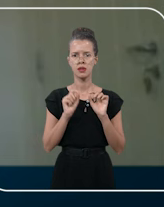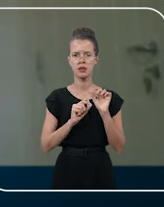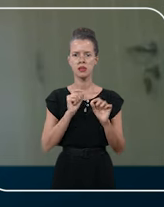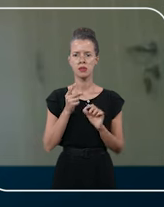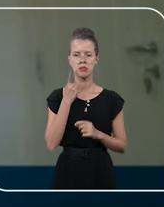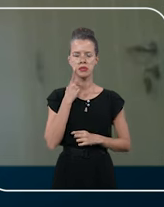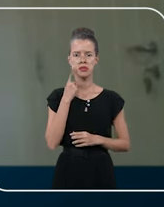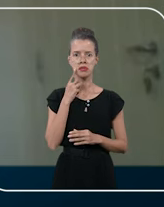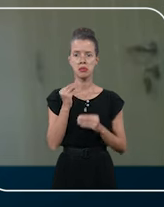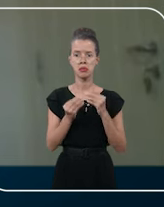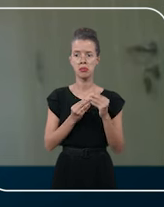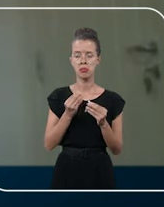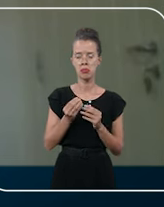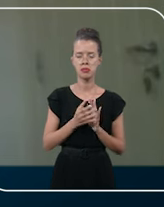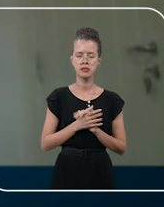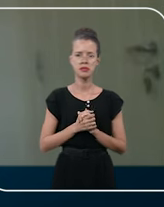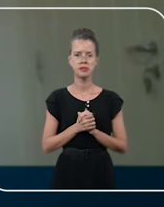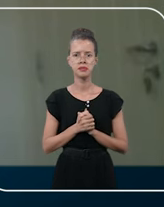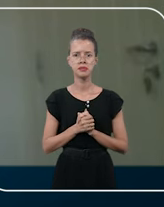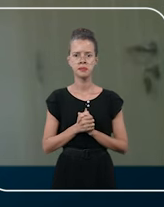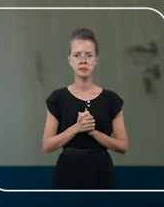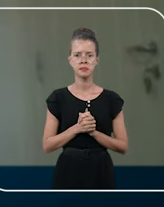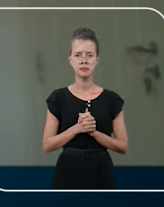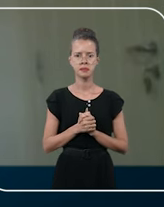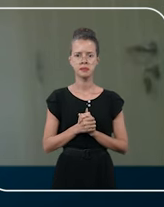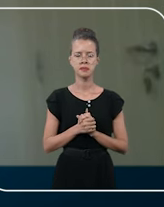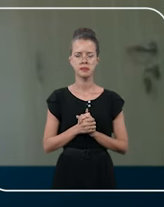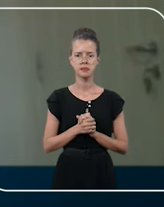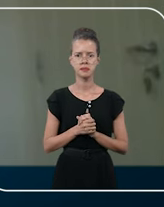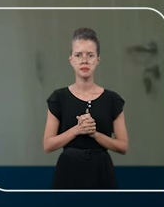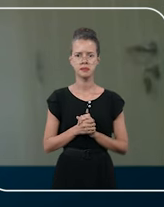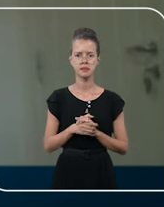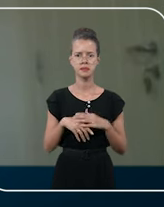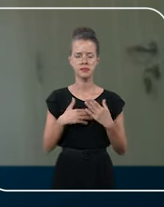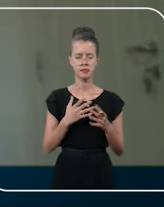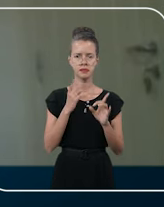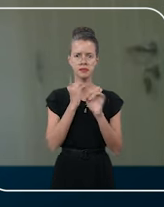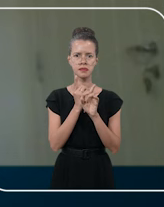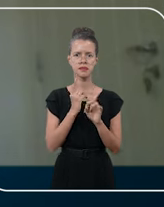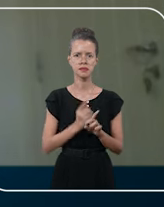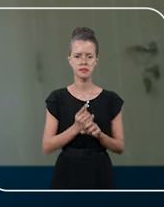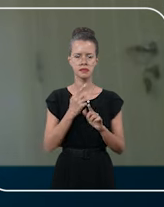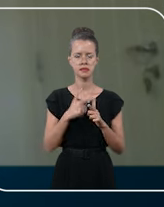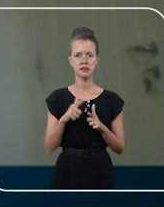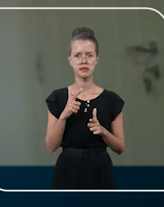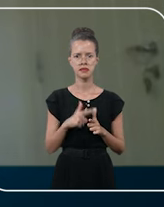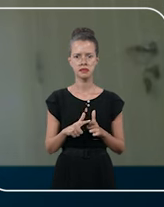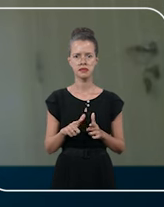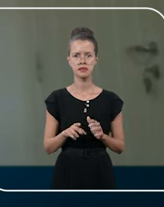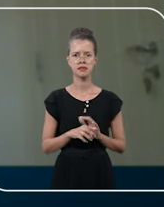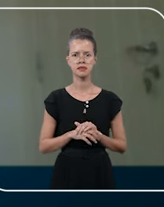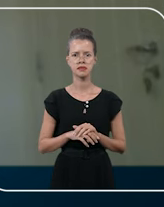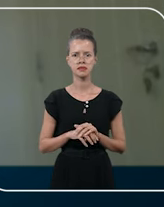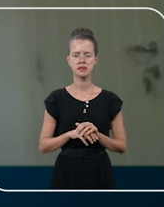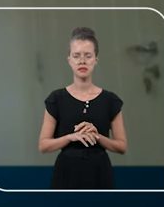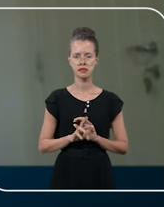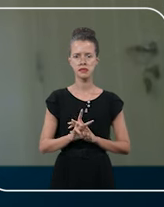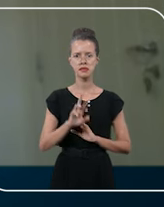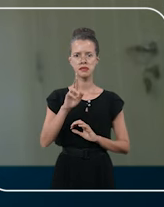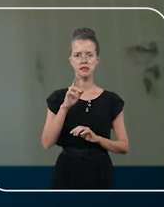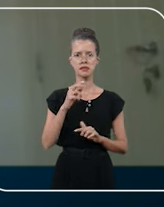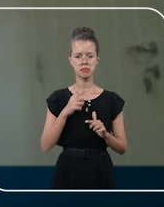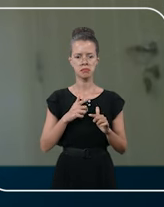feito. Então, identificado ali o problema, identificado ali o responsável, eu entendo